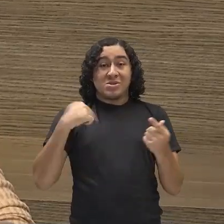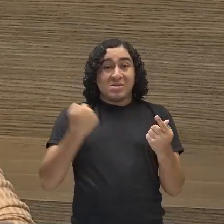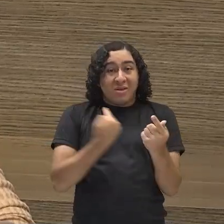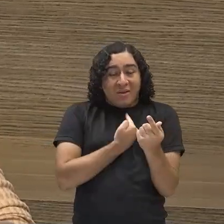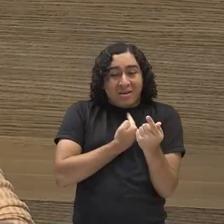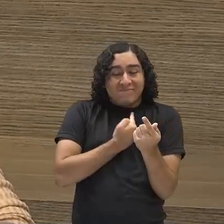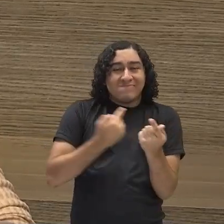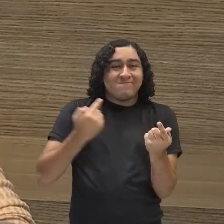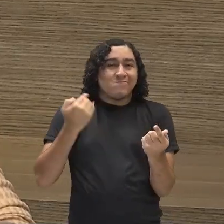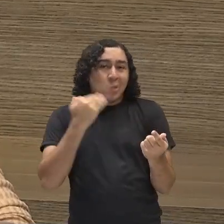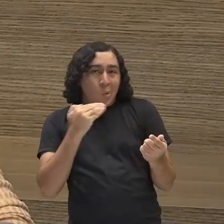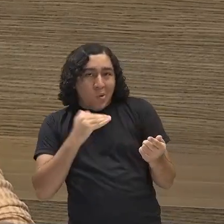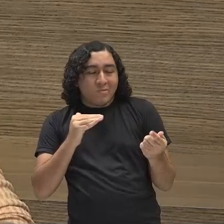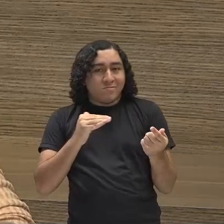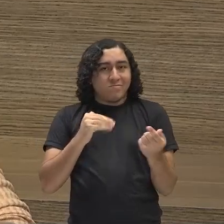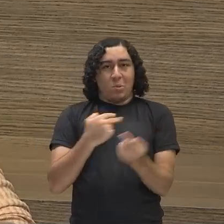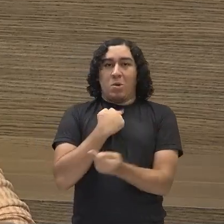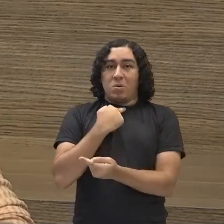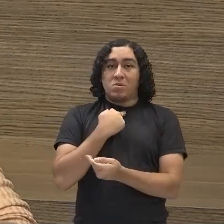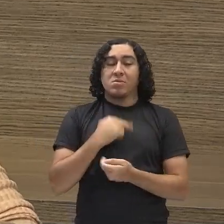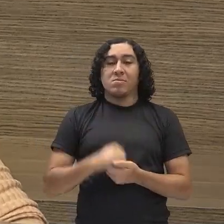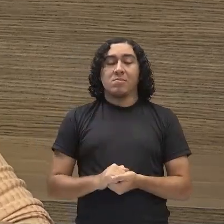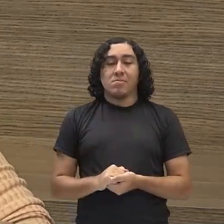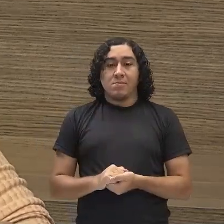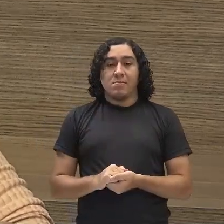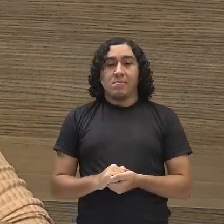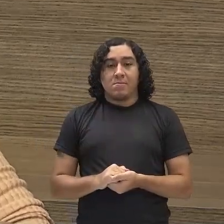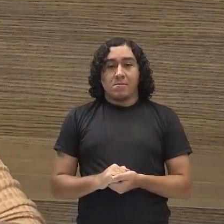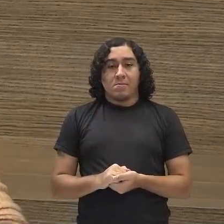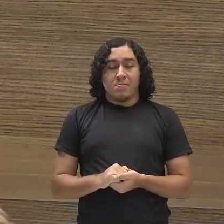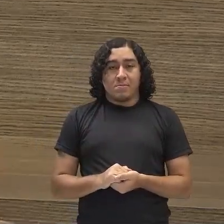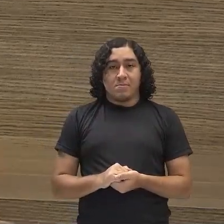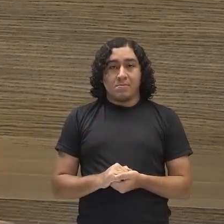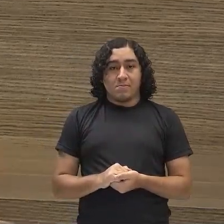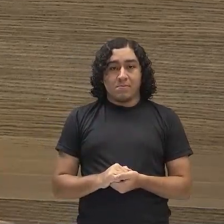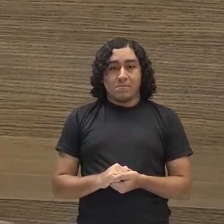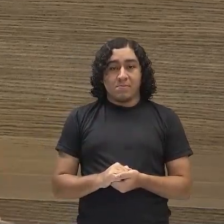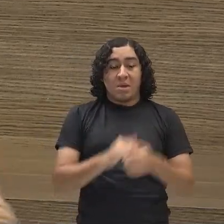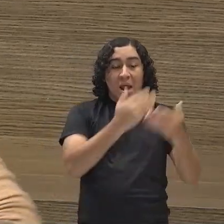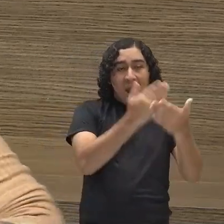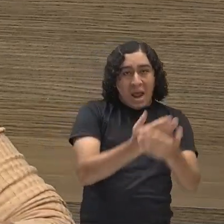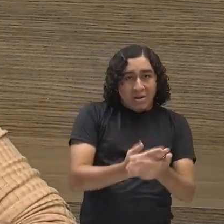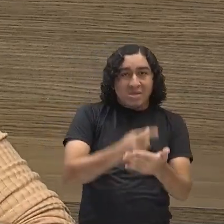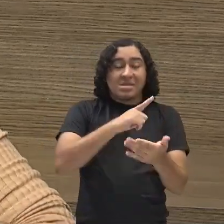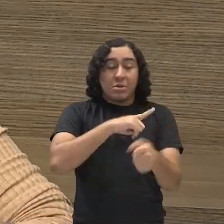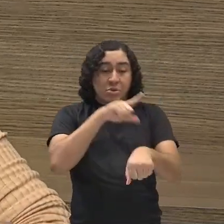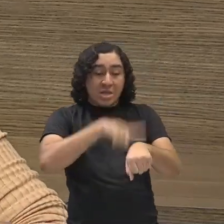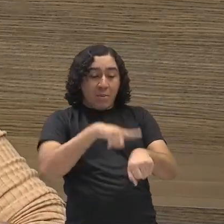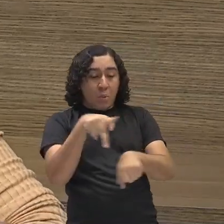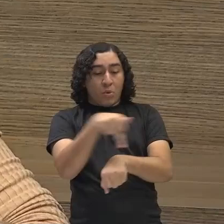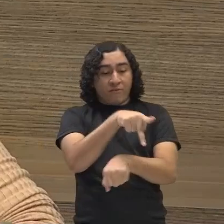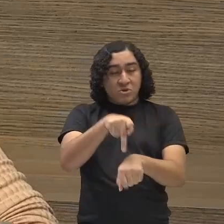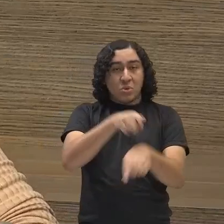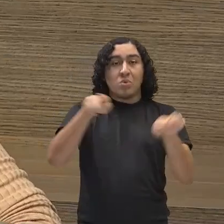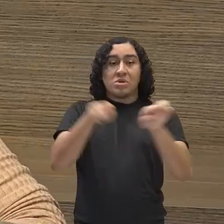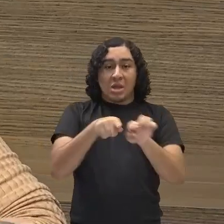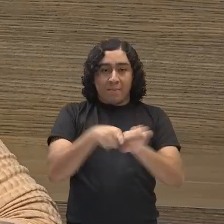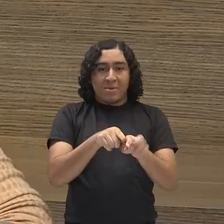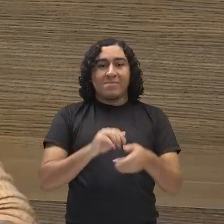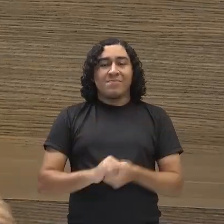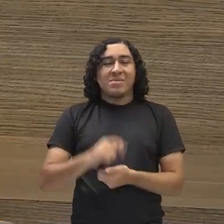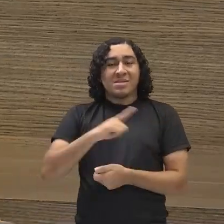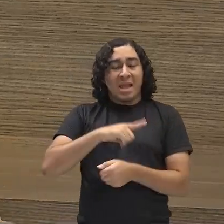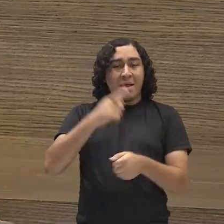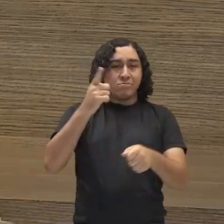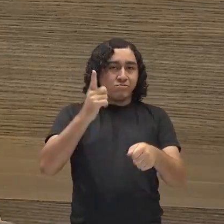nosso padrão, tá bom? E a gente não pode. Tempo para transmissão, tempo para o professor, tem o tempo do professor brilhar aqui, que a gente fala, e tem o tempo